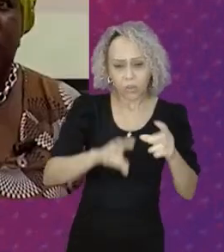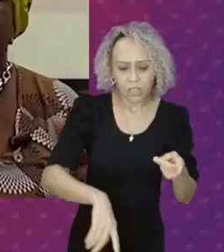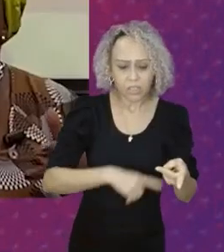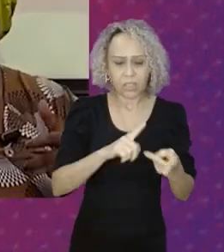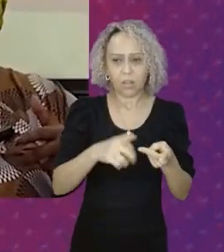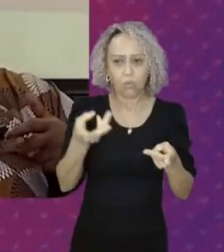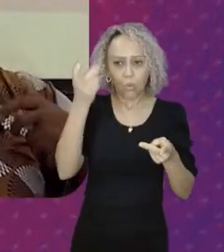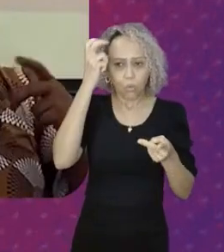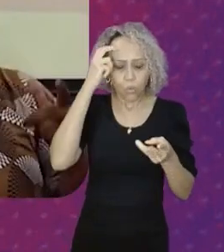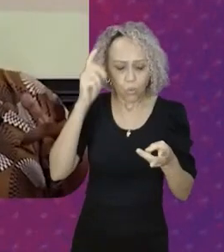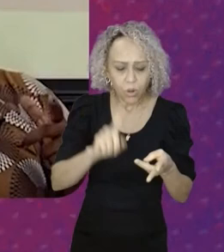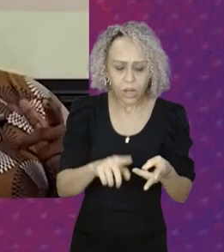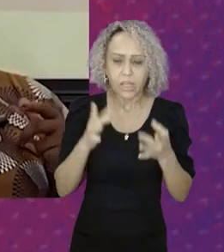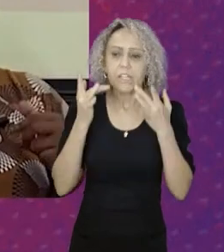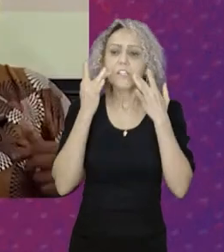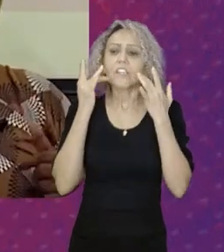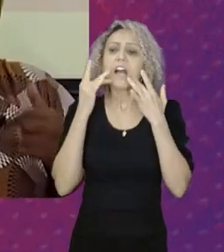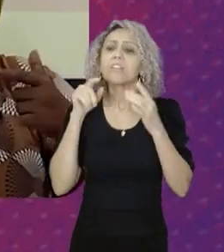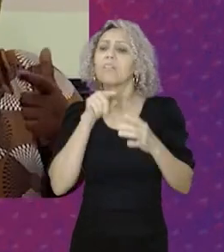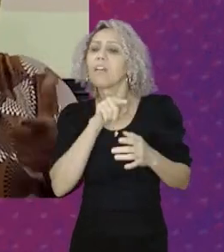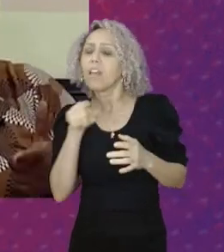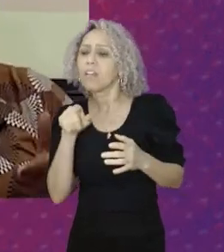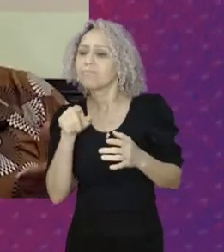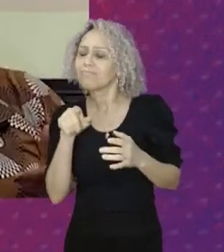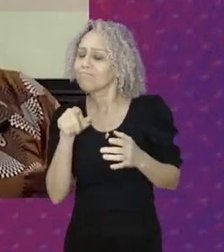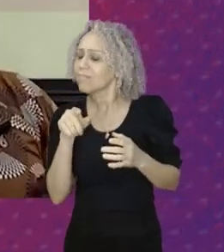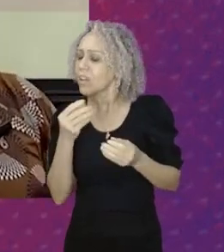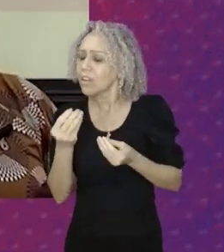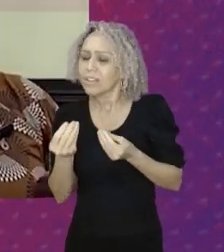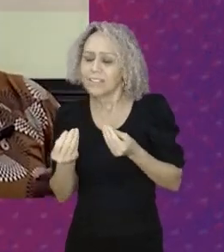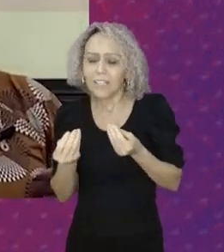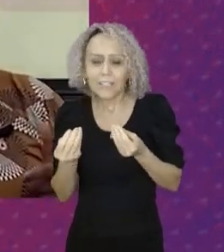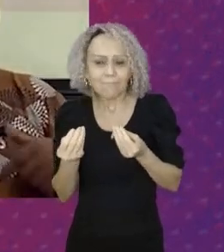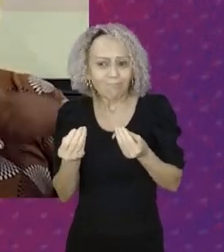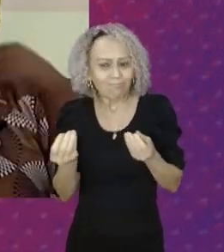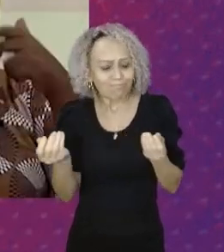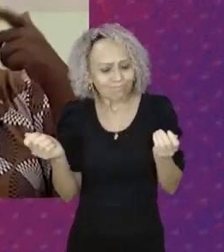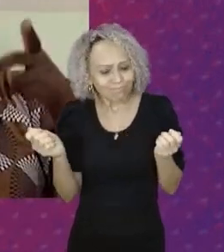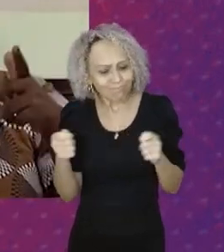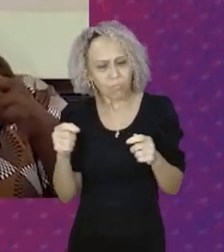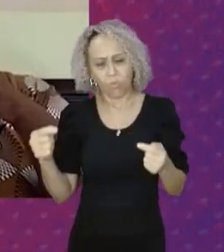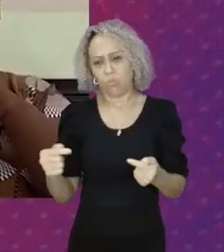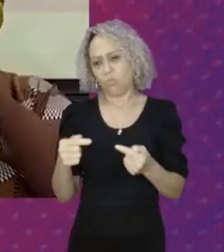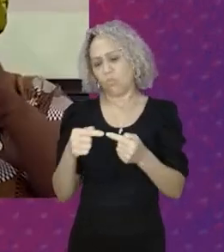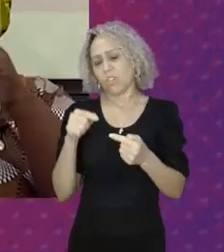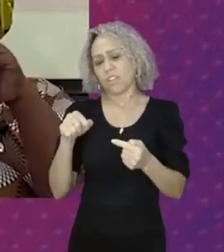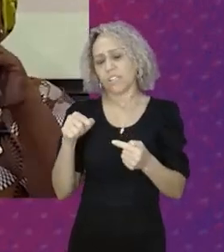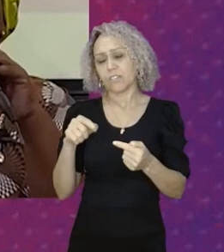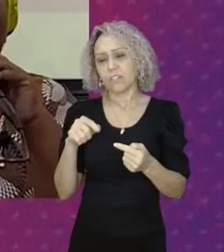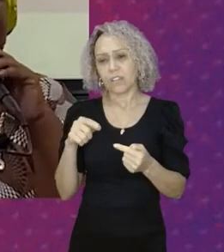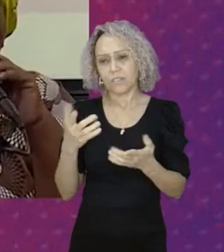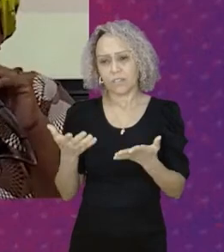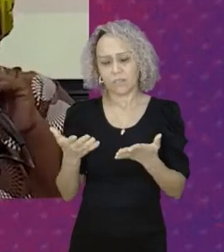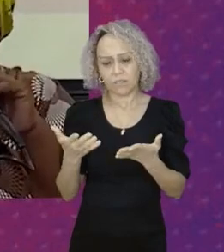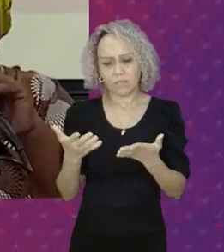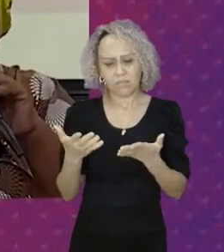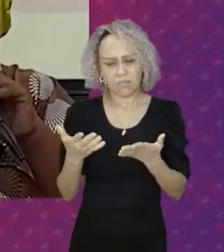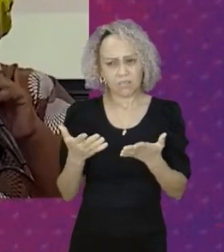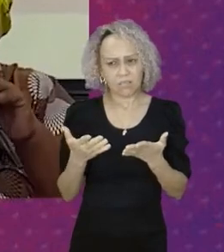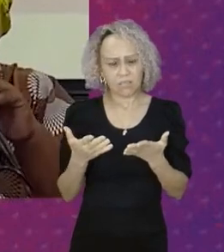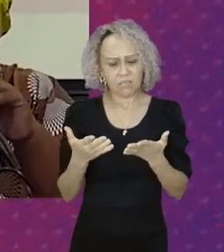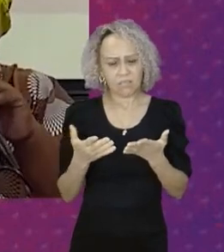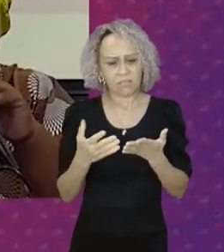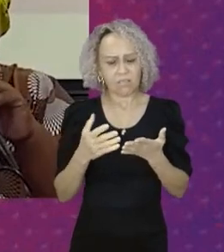teatro, que era uma forma de você apresentar a população negra de uma outra forma. Uma luta que hoje a gente